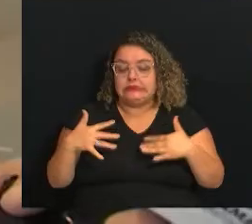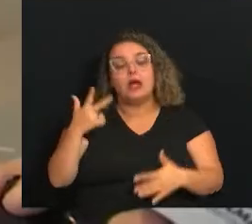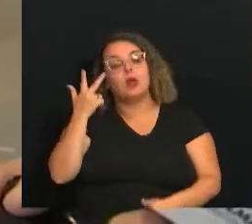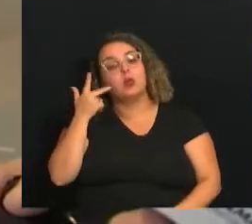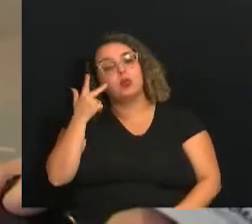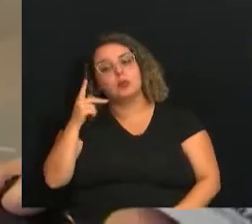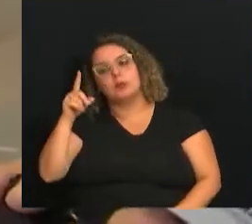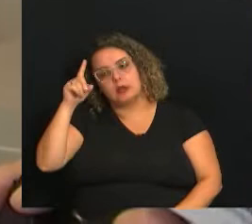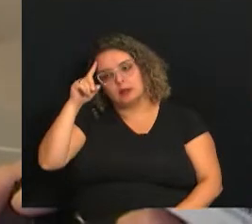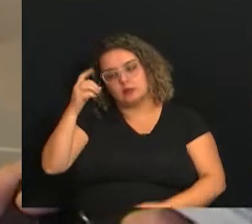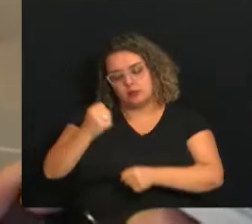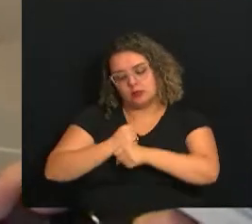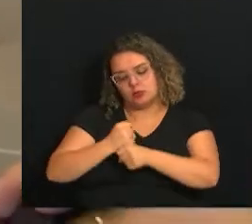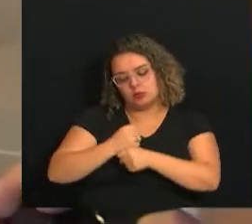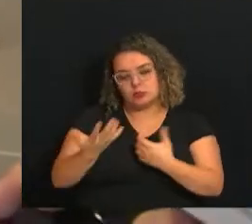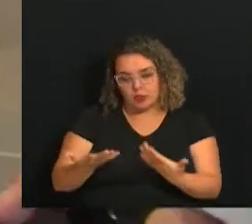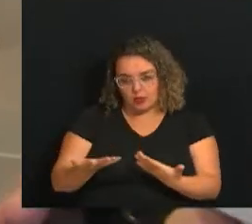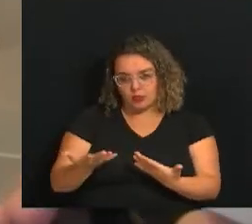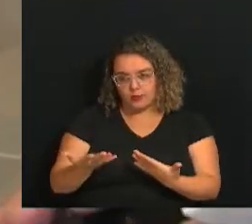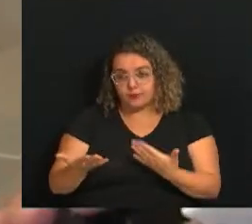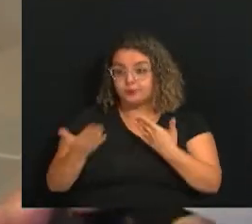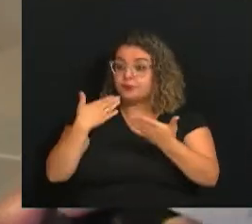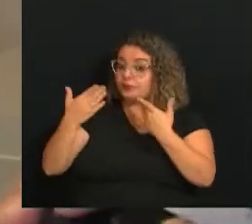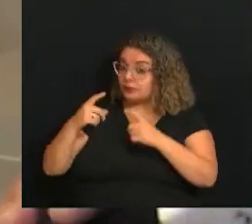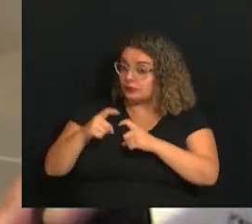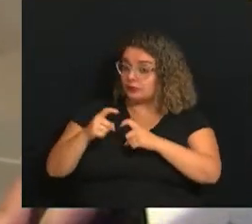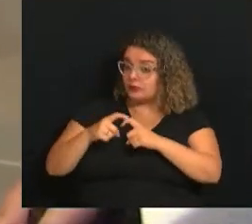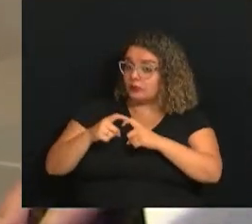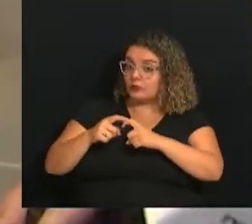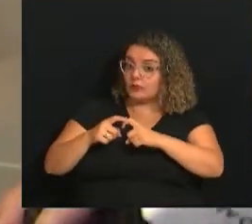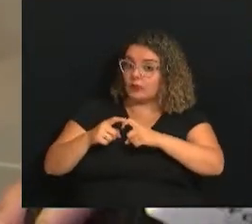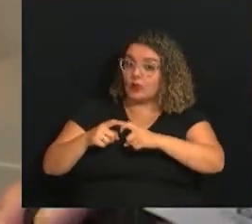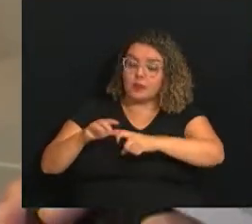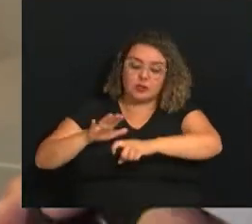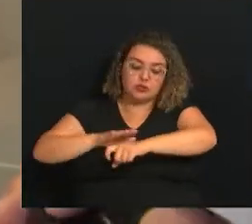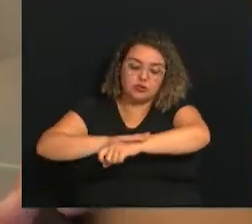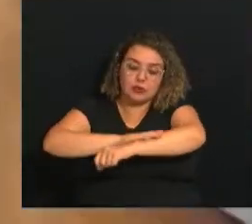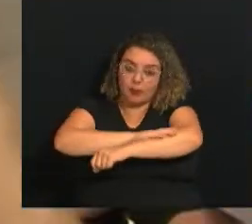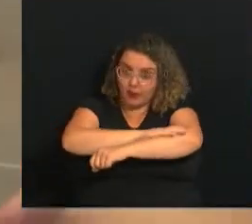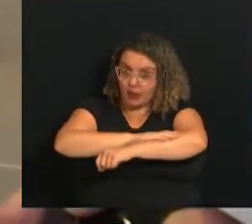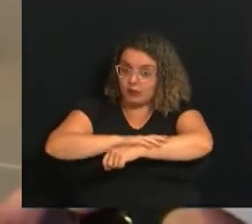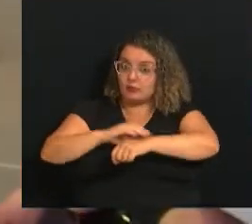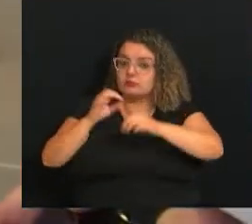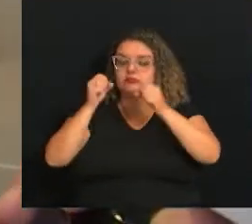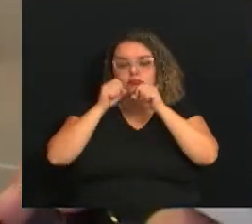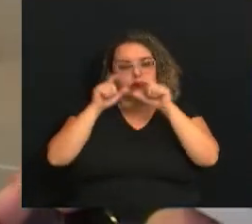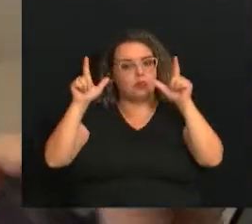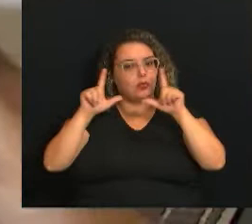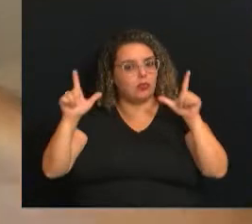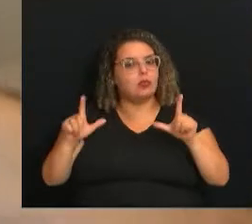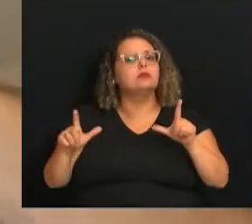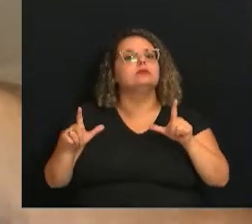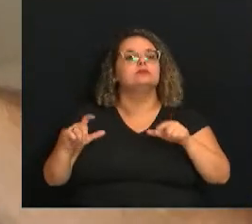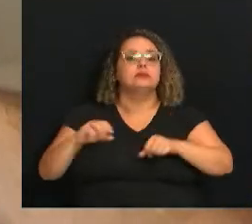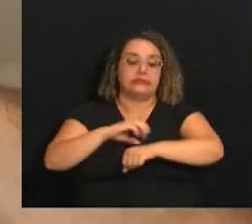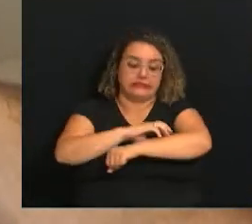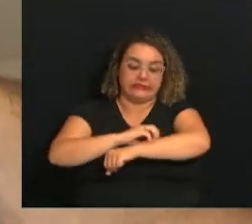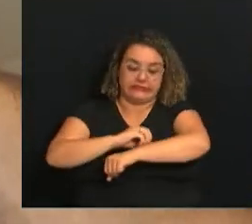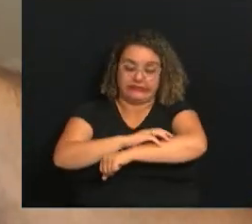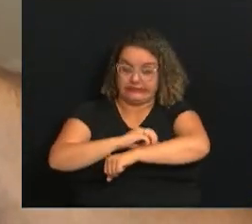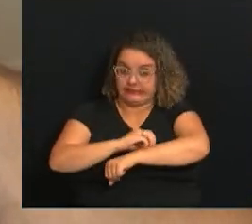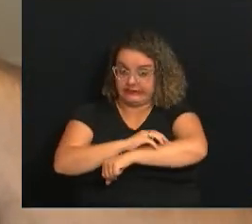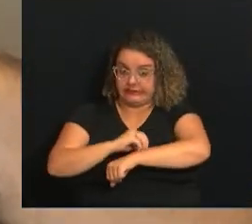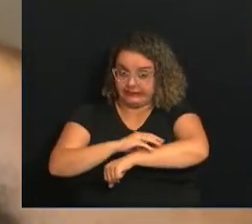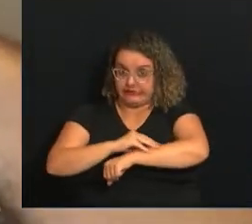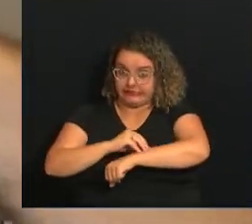ano. Conversamos com um médico dermatologista que faz um alerta sobre possíveis reações de picadas de